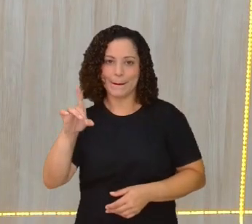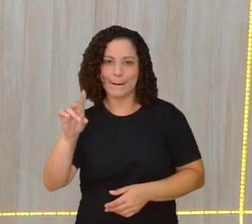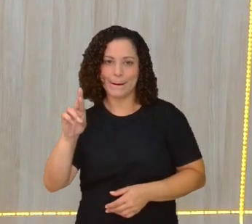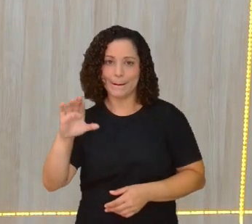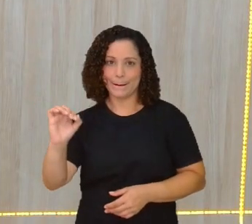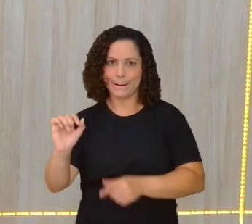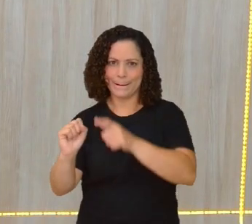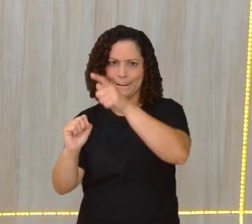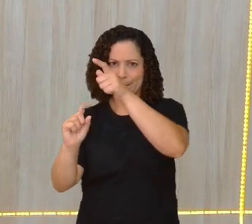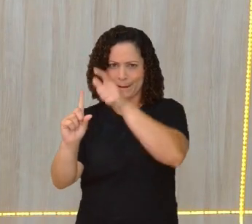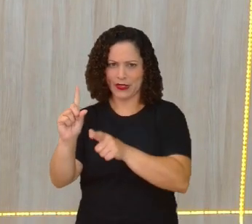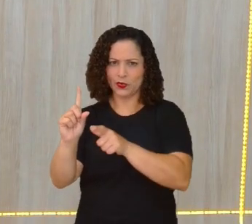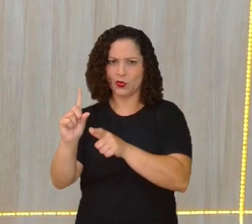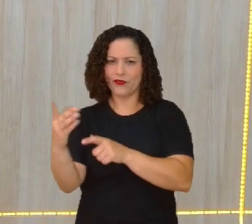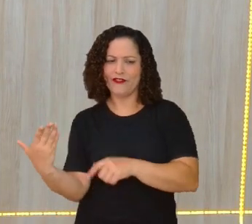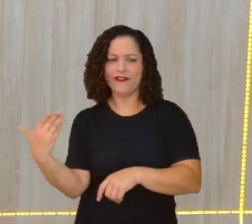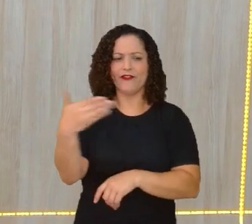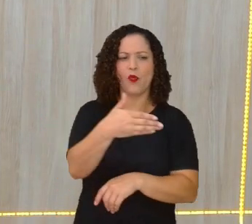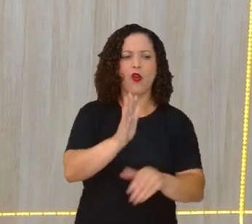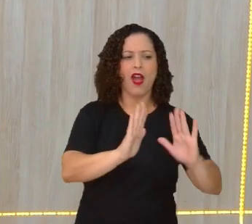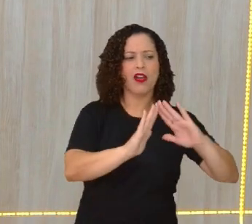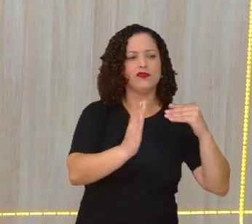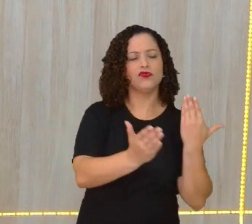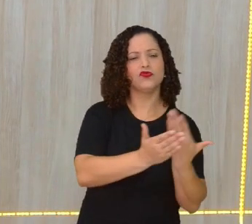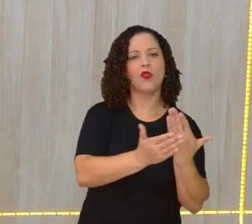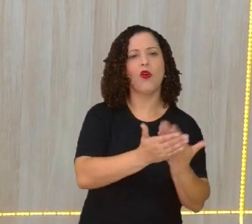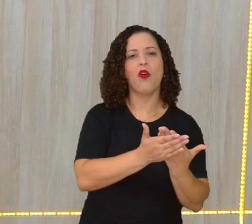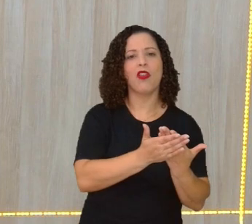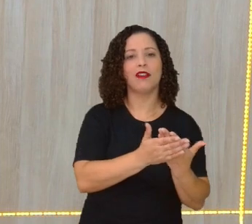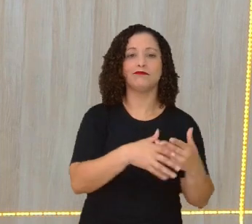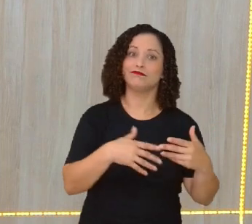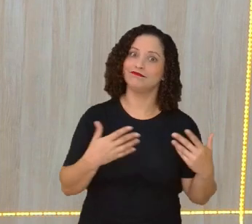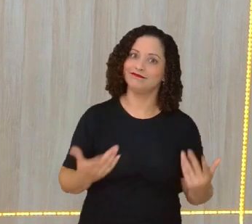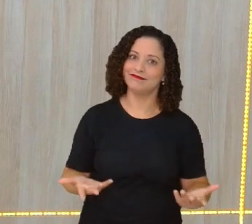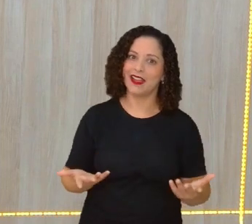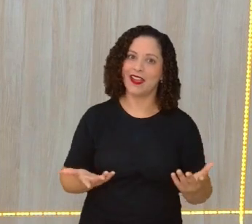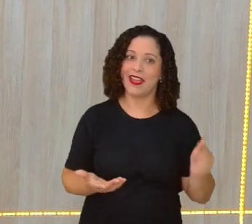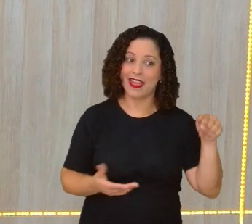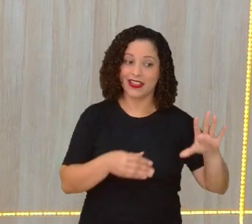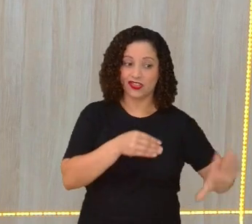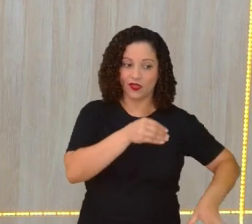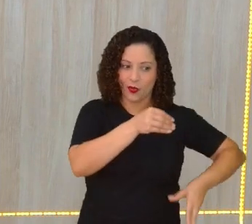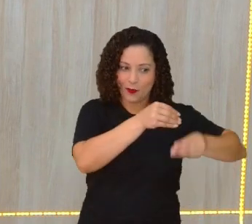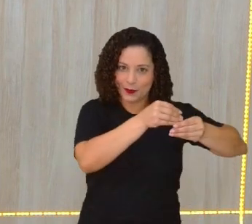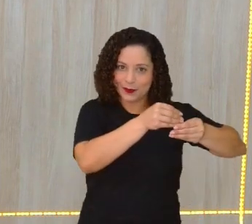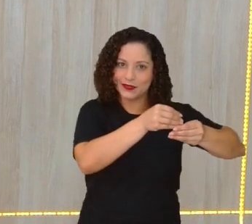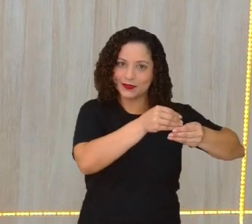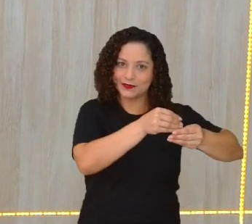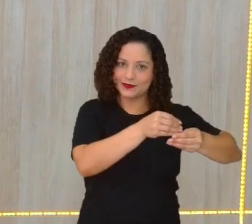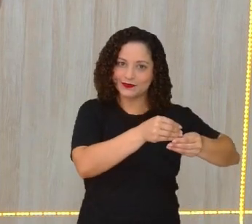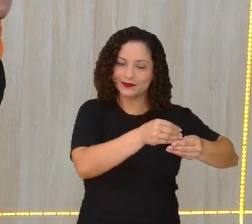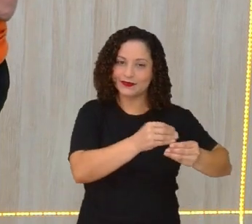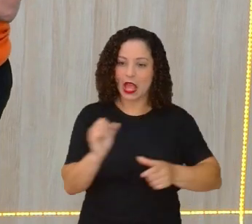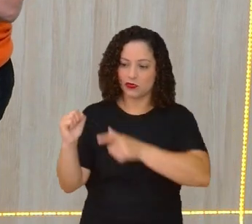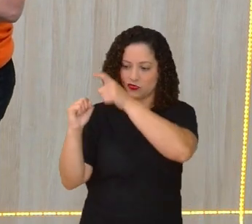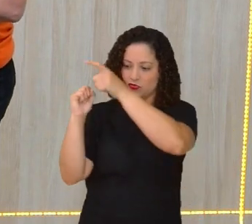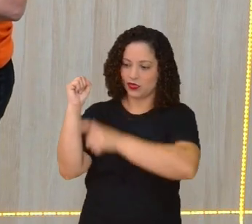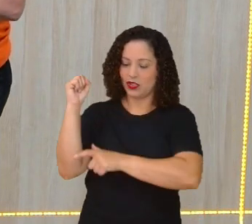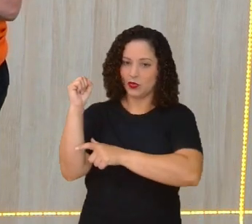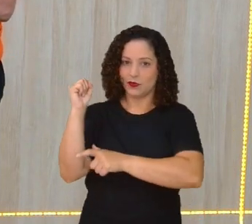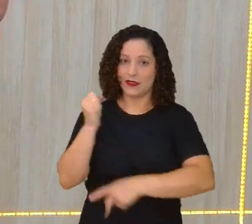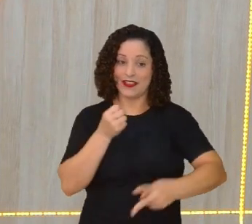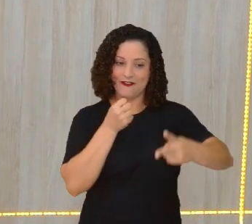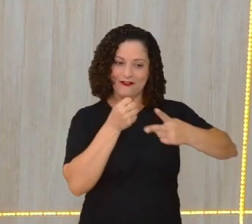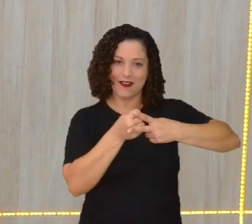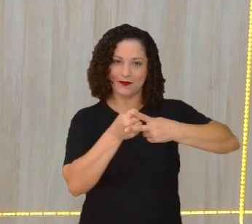é o verbo e o restante foi a escola é o complemento, não é? Relembrando aqui,